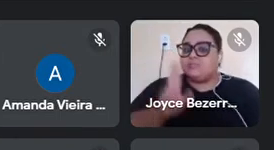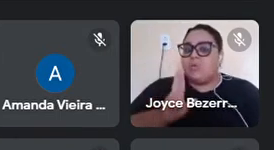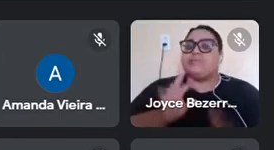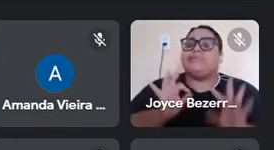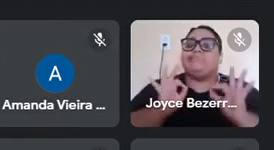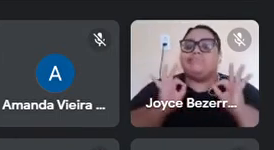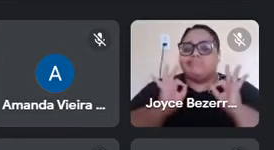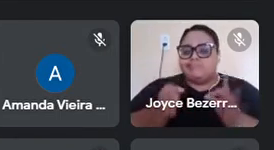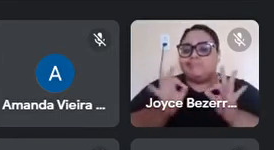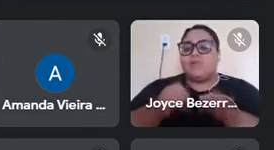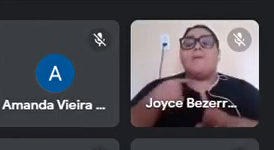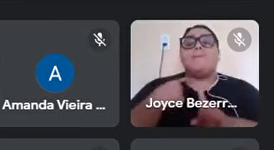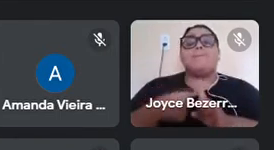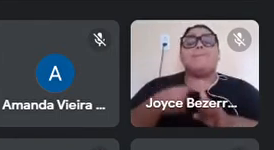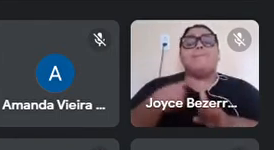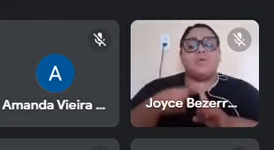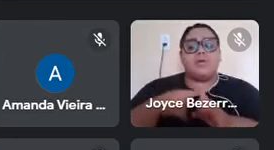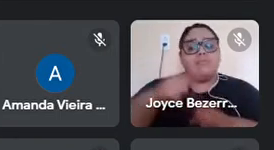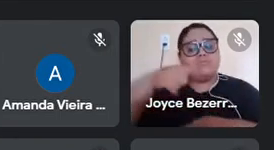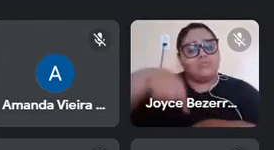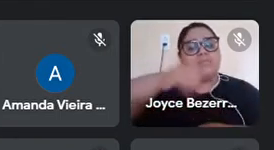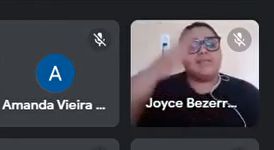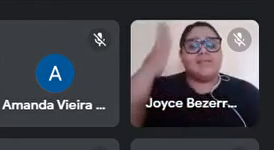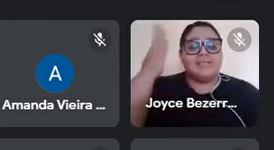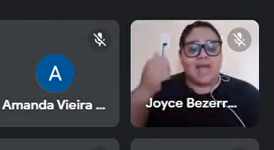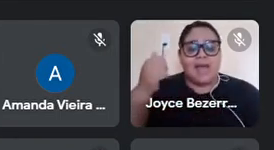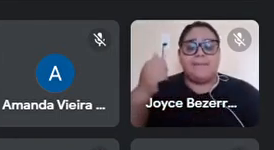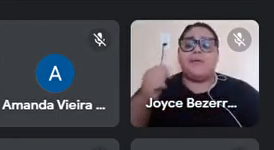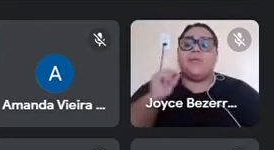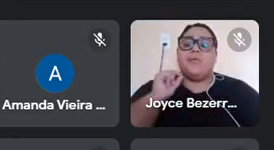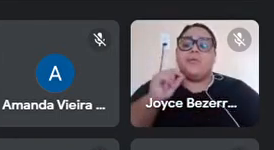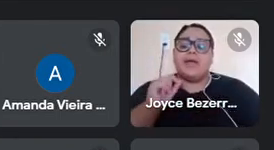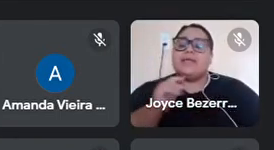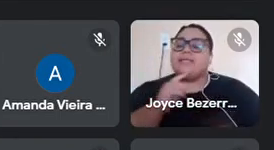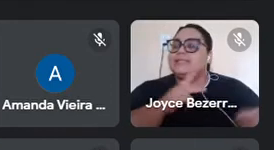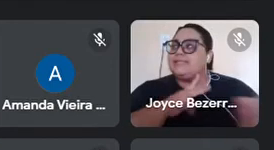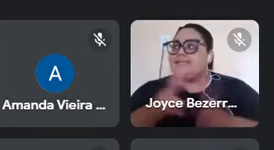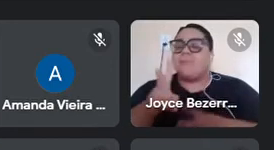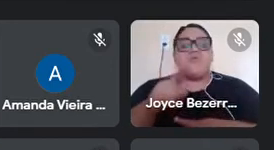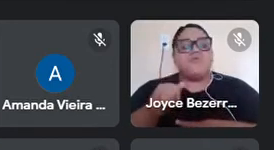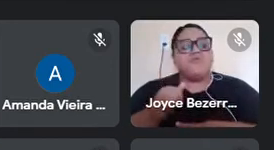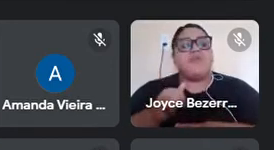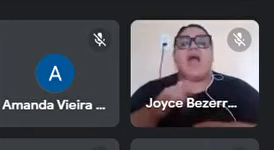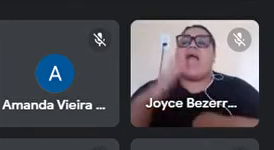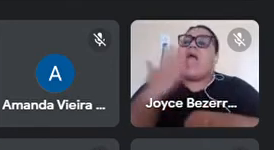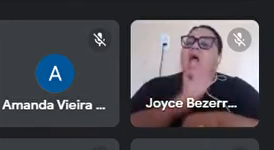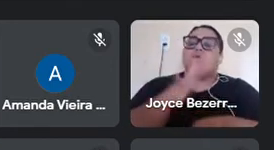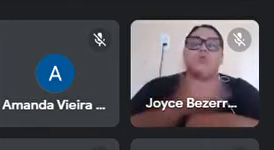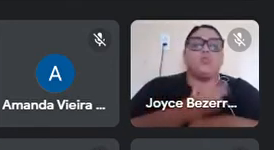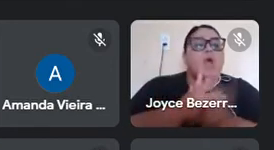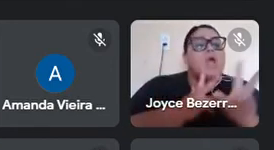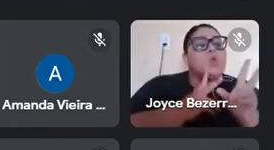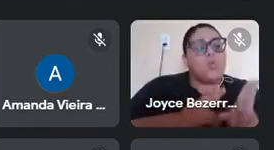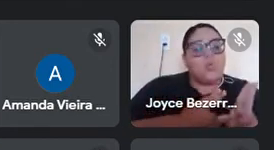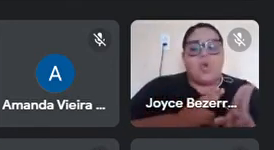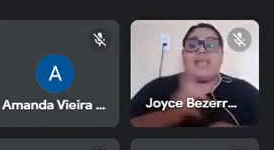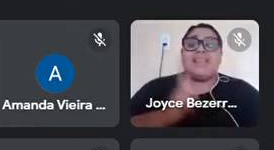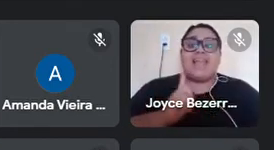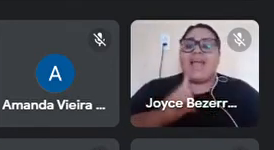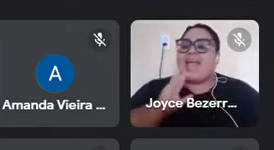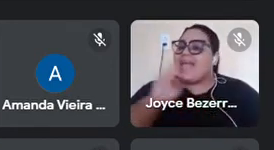né? Porque vocês já sabem, a imunidade inata, ela sempre vai atuar da mesma forma e vai ter aquela